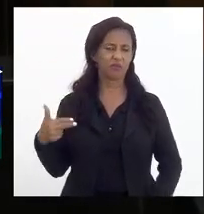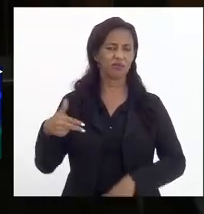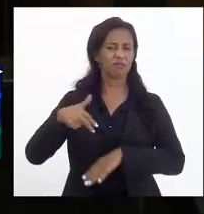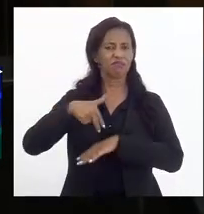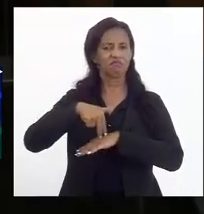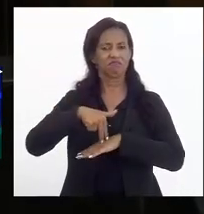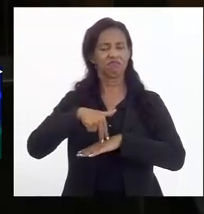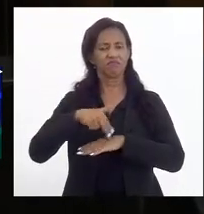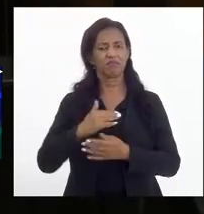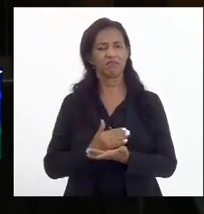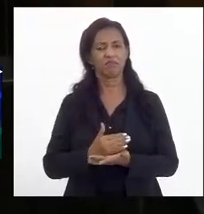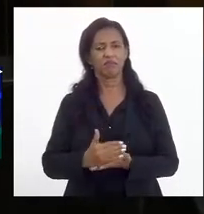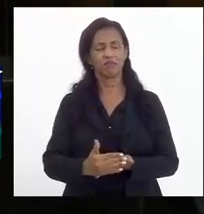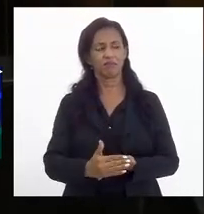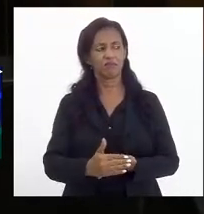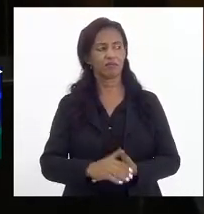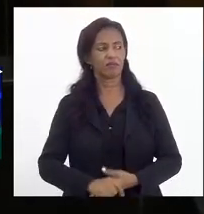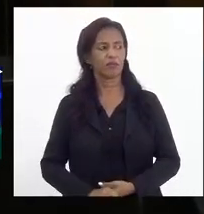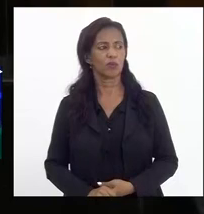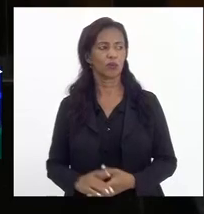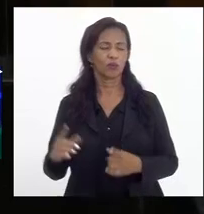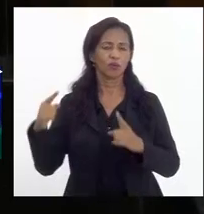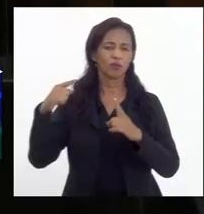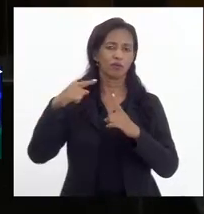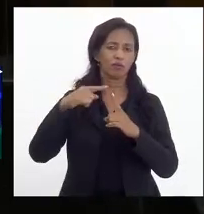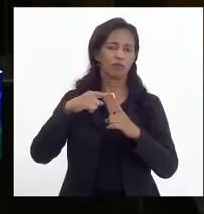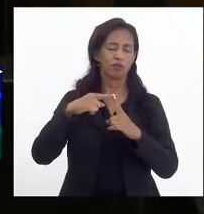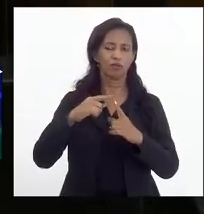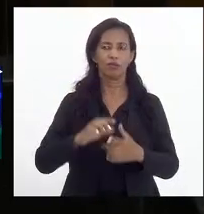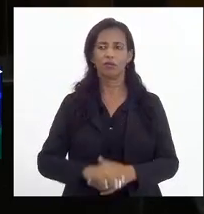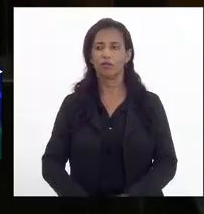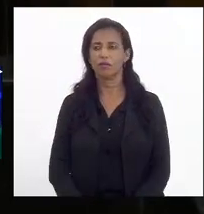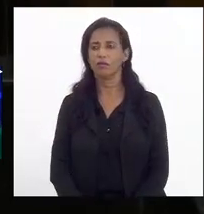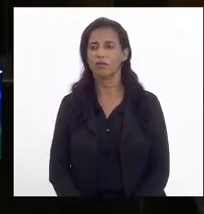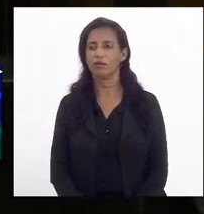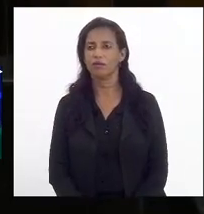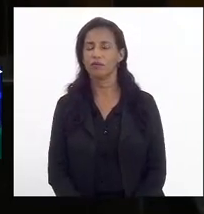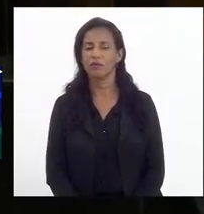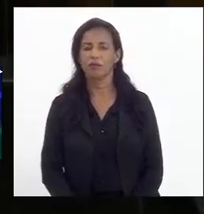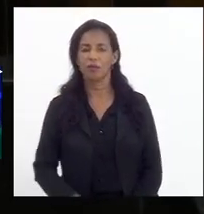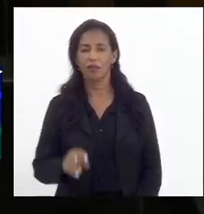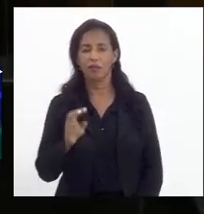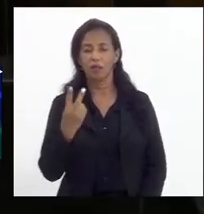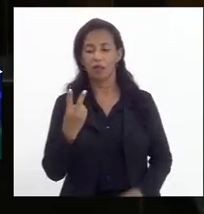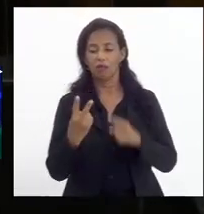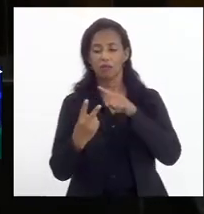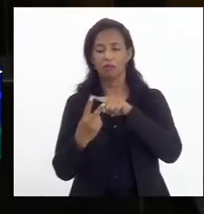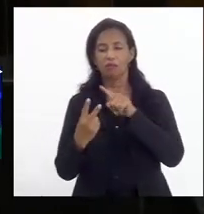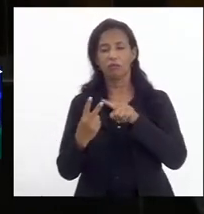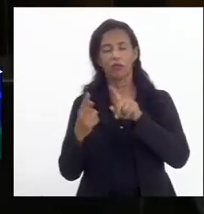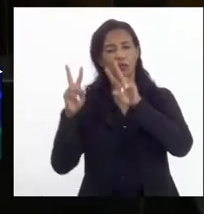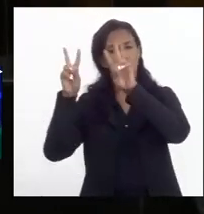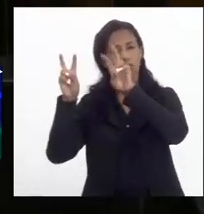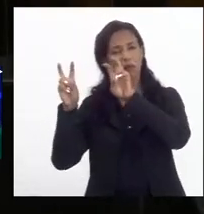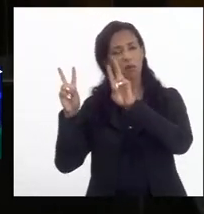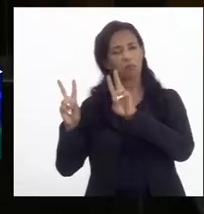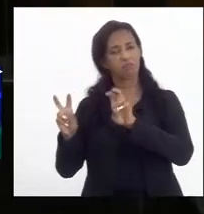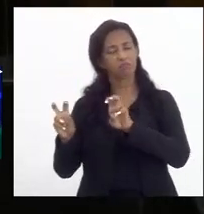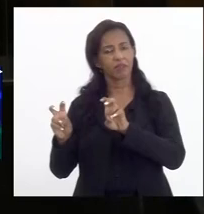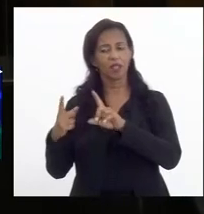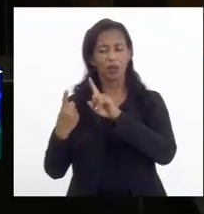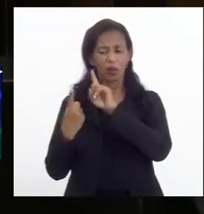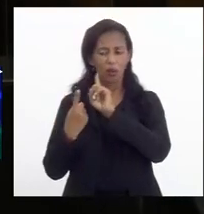expediente Inicial com o objetivo de abordar dois temas o primeiro